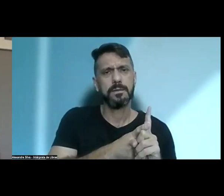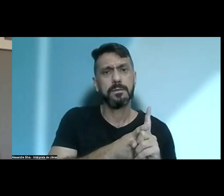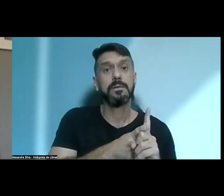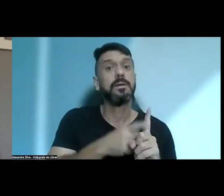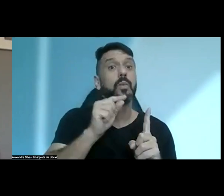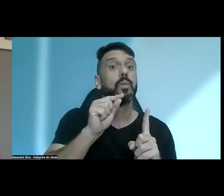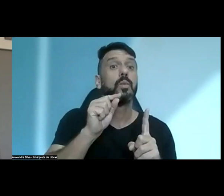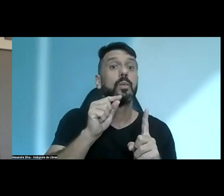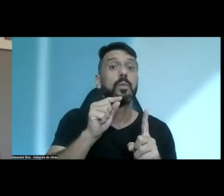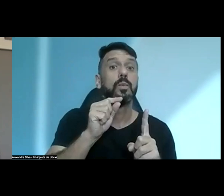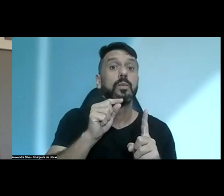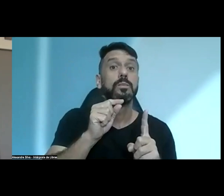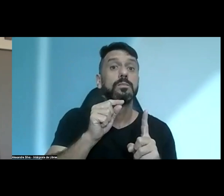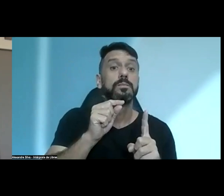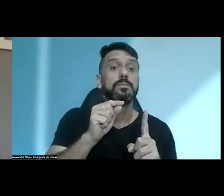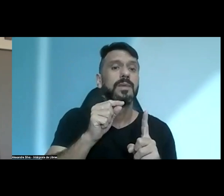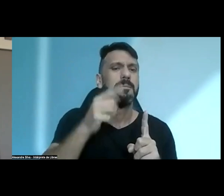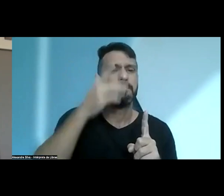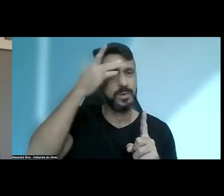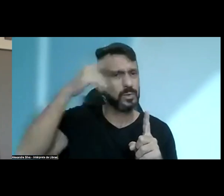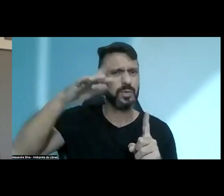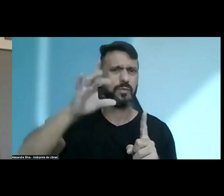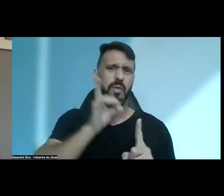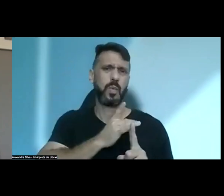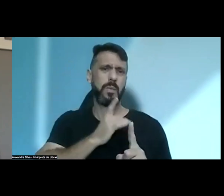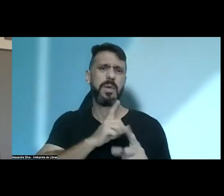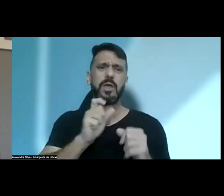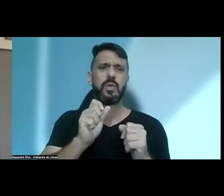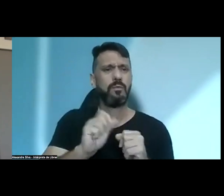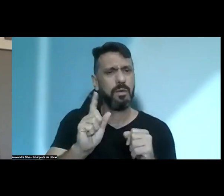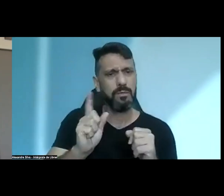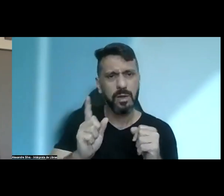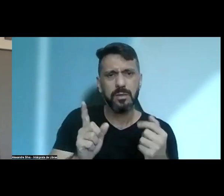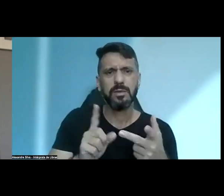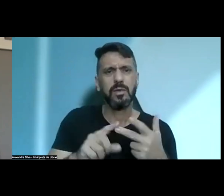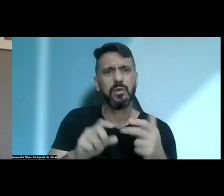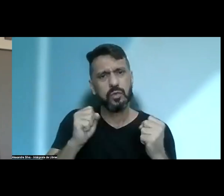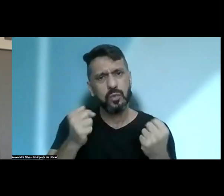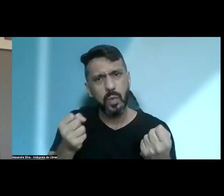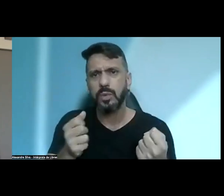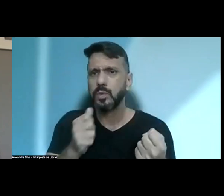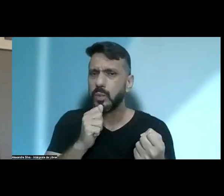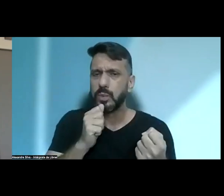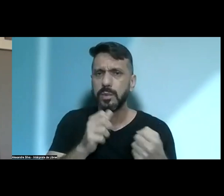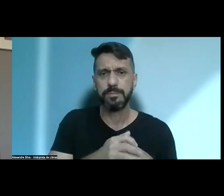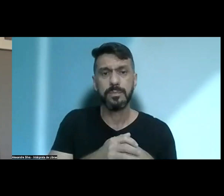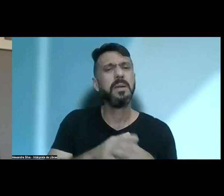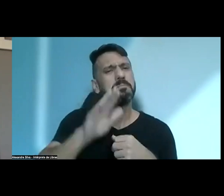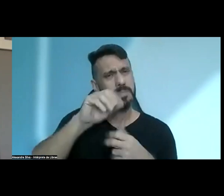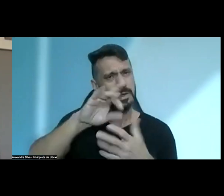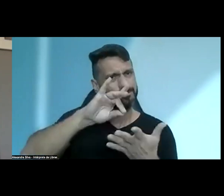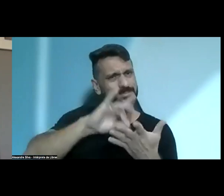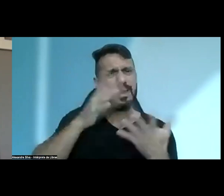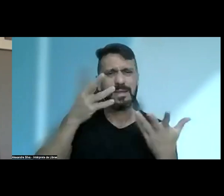bastante assim, às vezes até a pessoa fica com medo, não vou fazer nenhum esforço, não vou, né? Mas assim, realmente